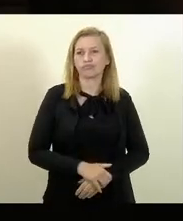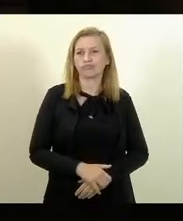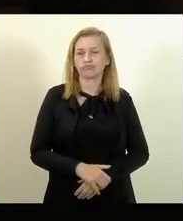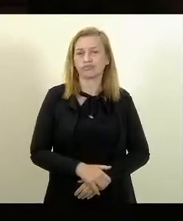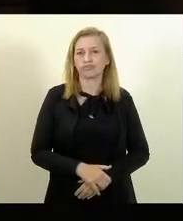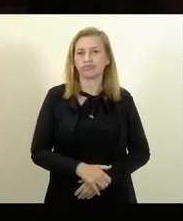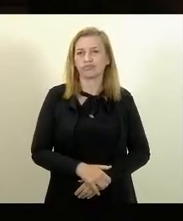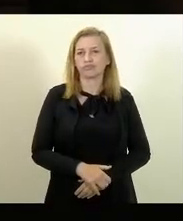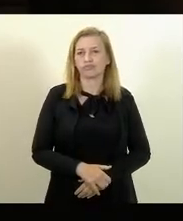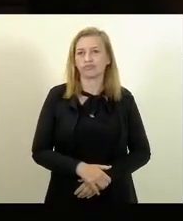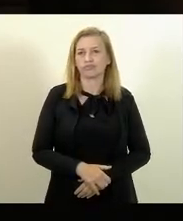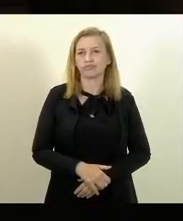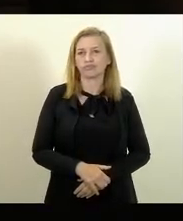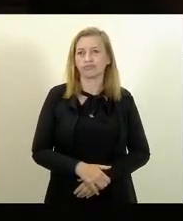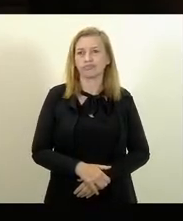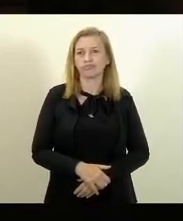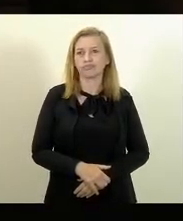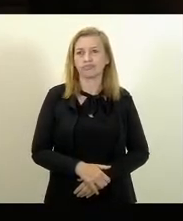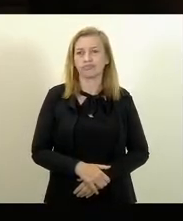para